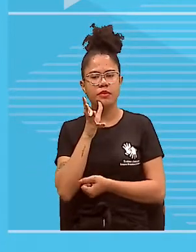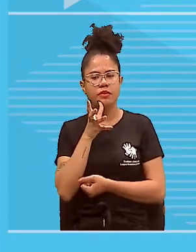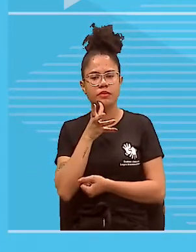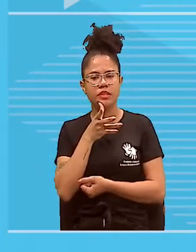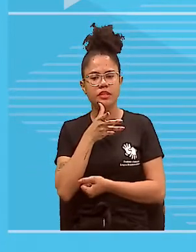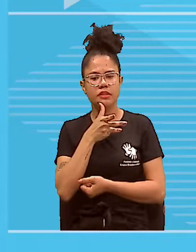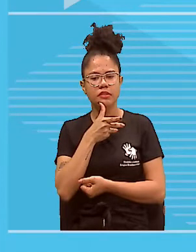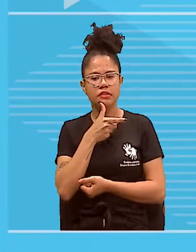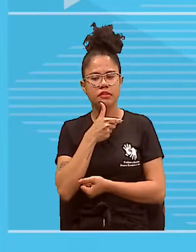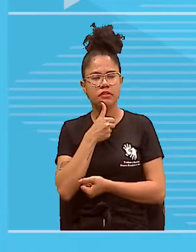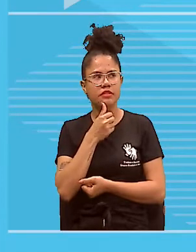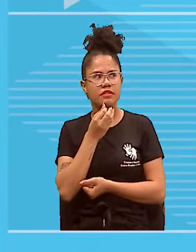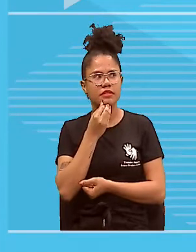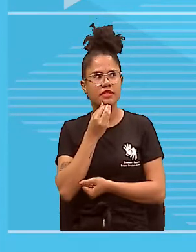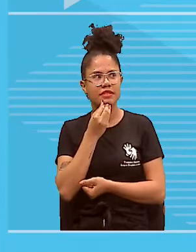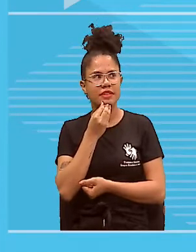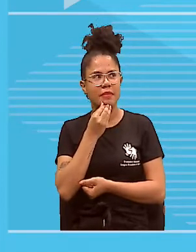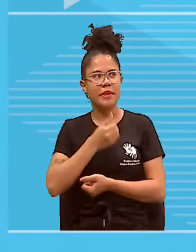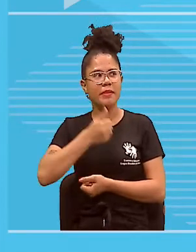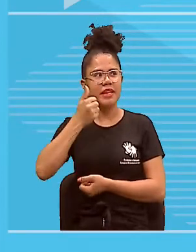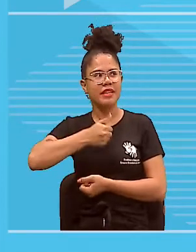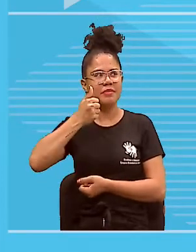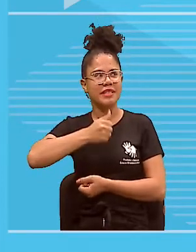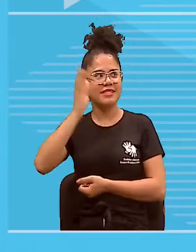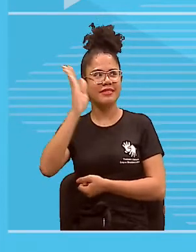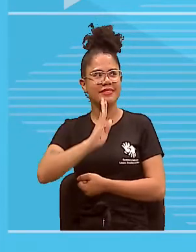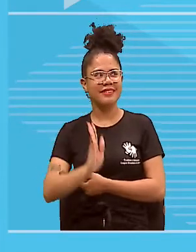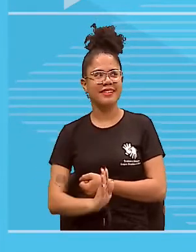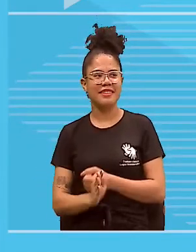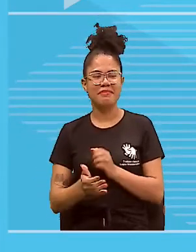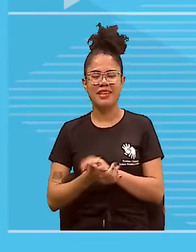na Avenida Paulista em São Paulo